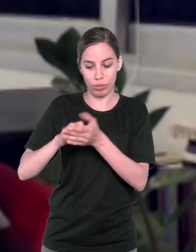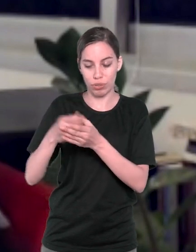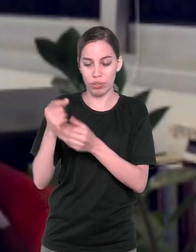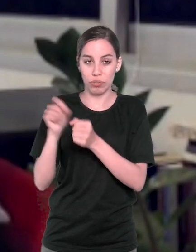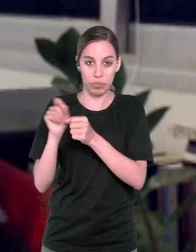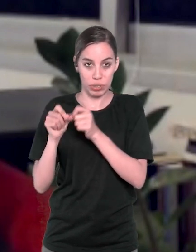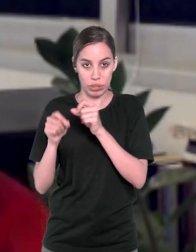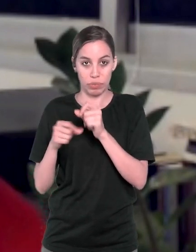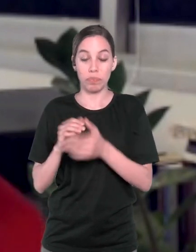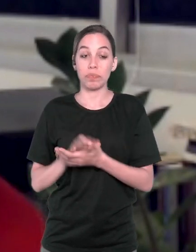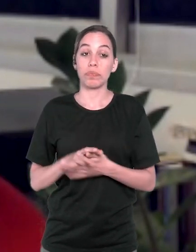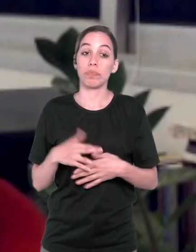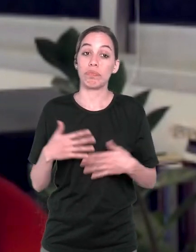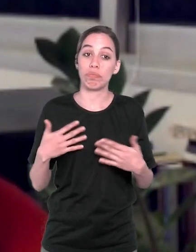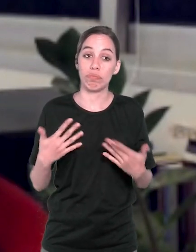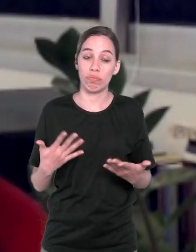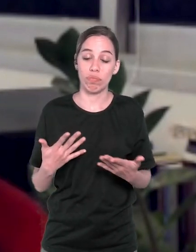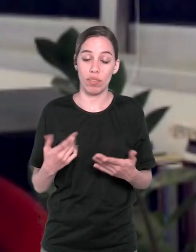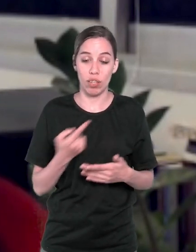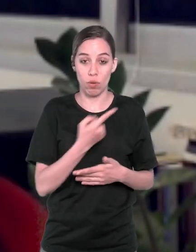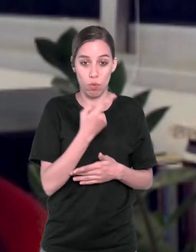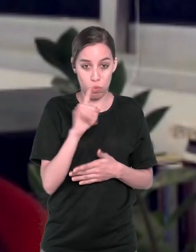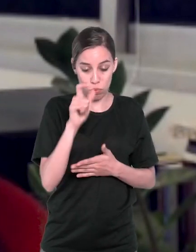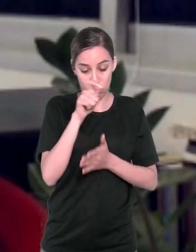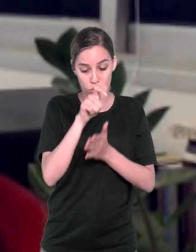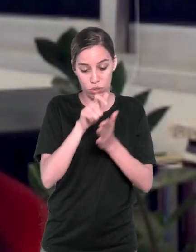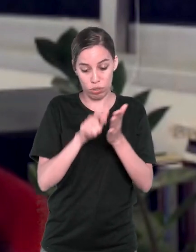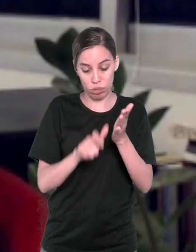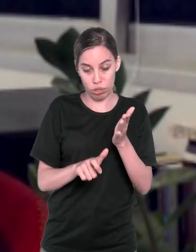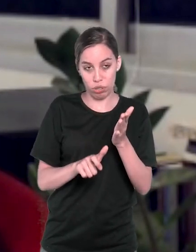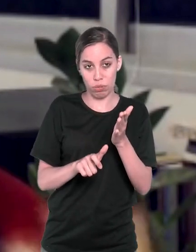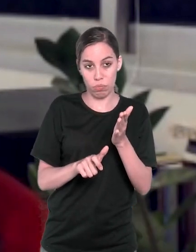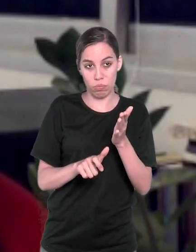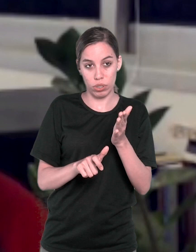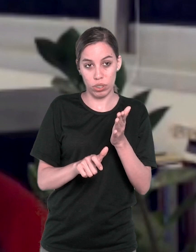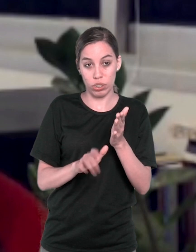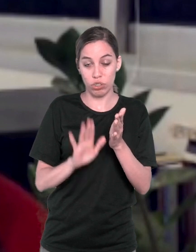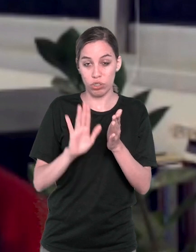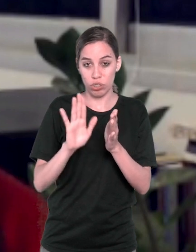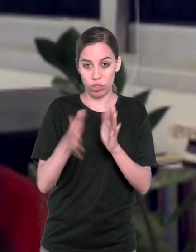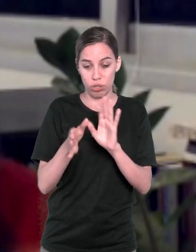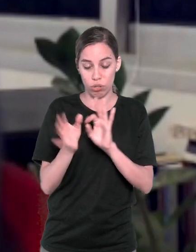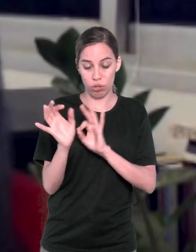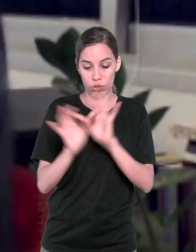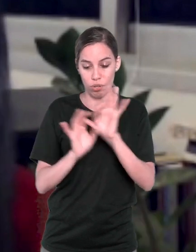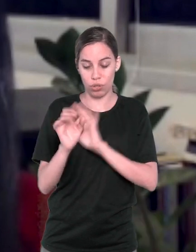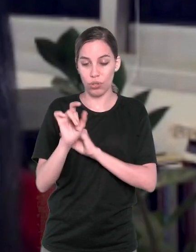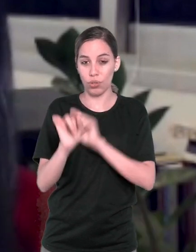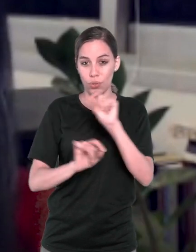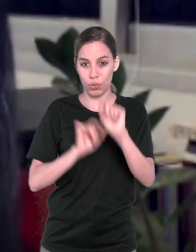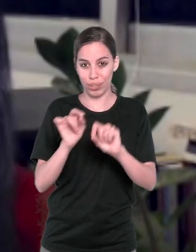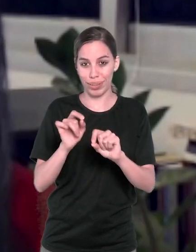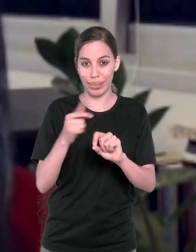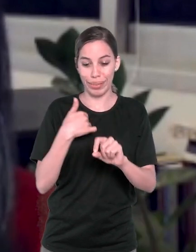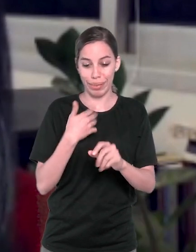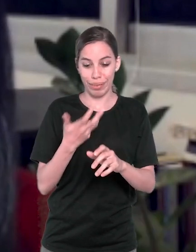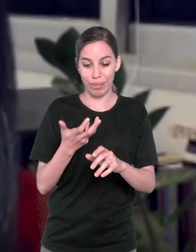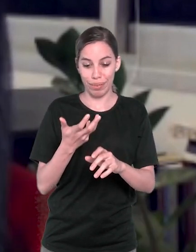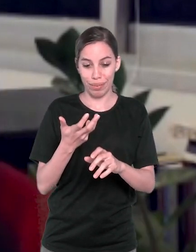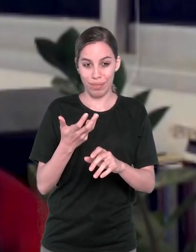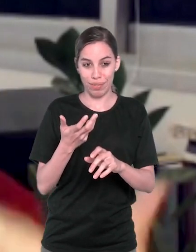E esse último capítulo, de alguma forma, já prefigura o que eu pretendo